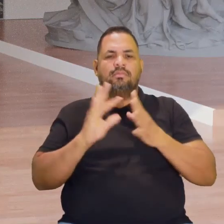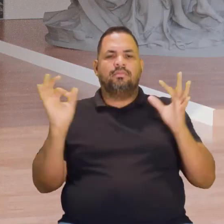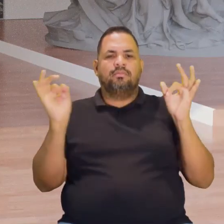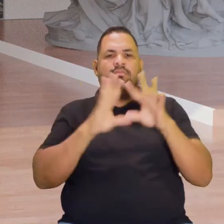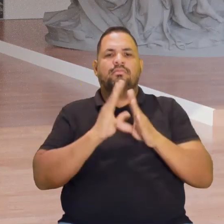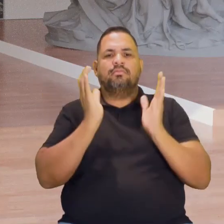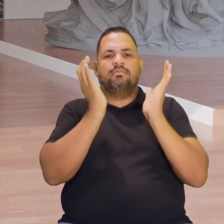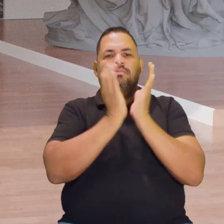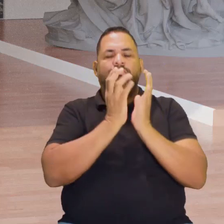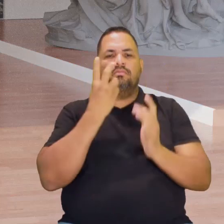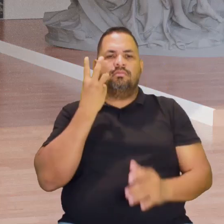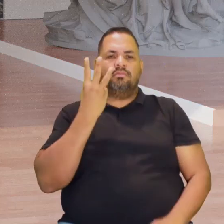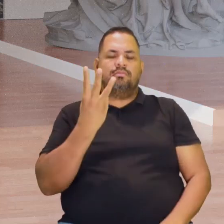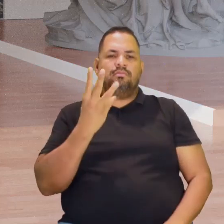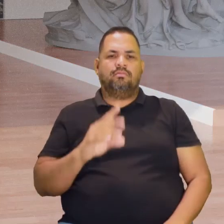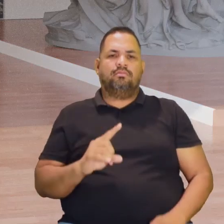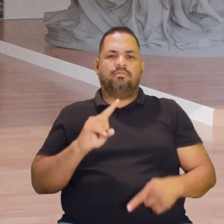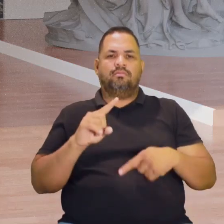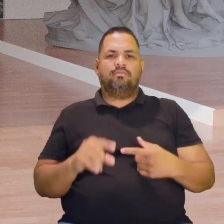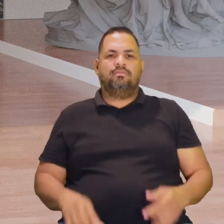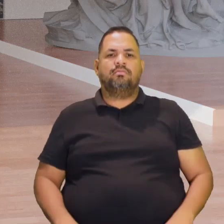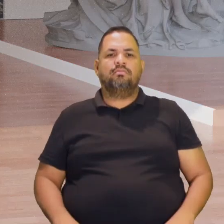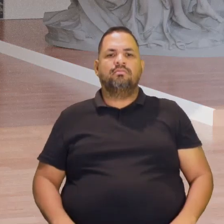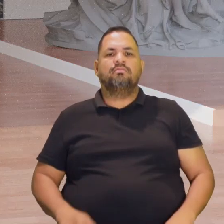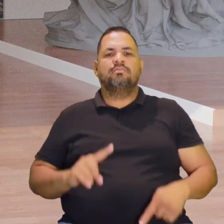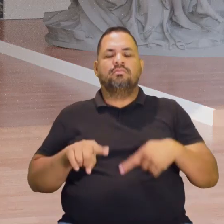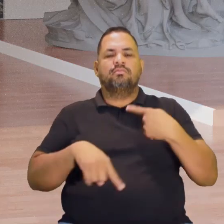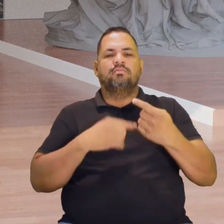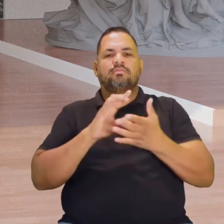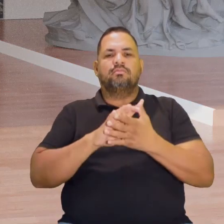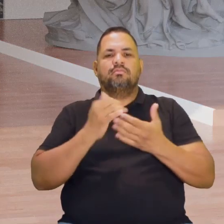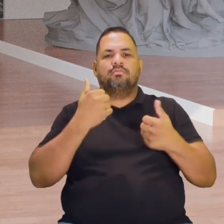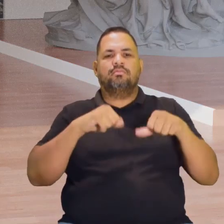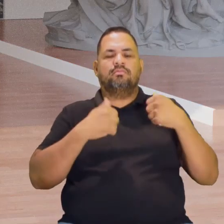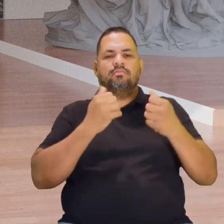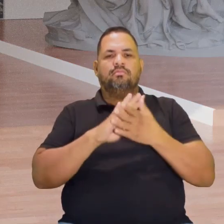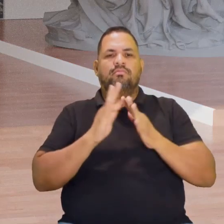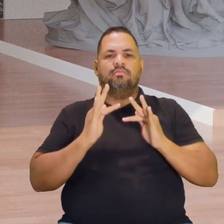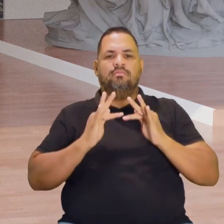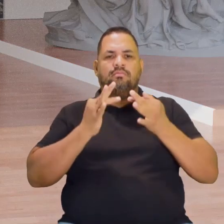a unidade 3, hein? Logo, vocês terão a avaliação e vão